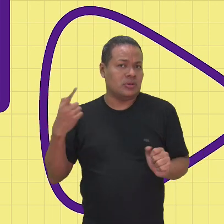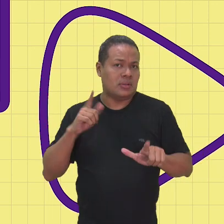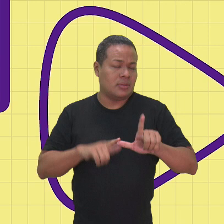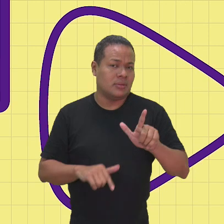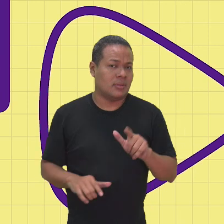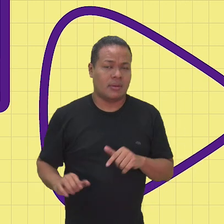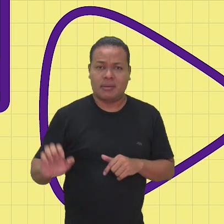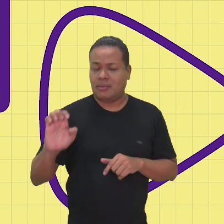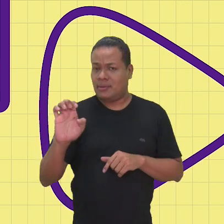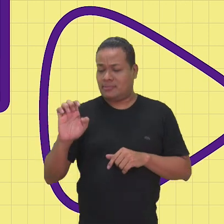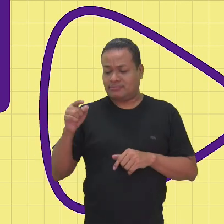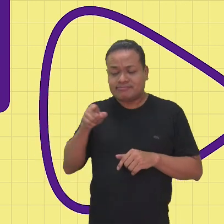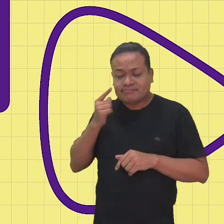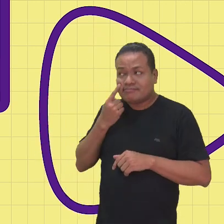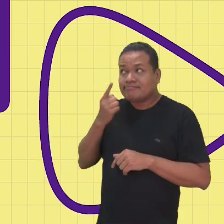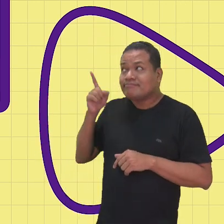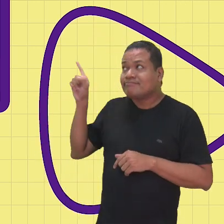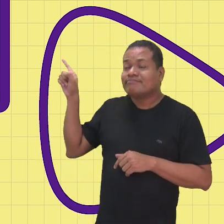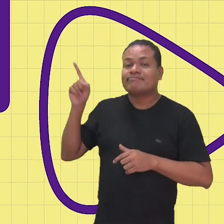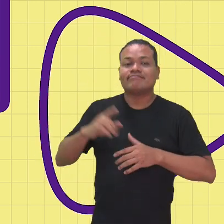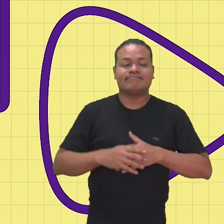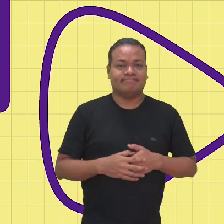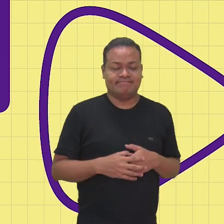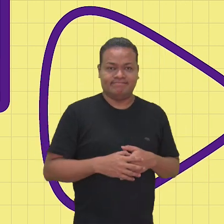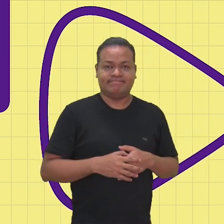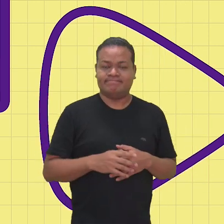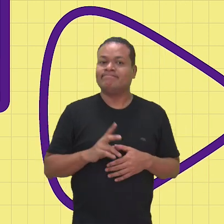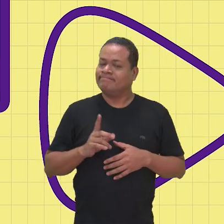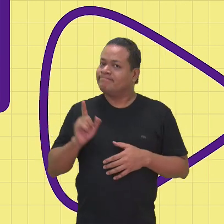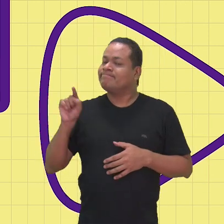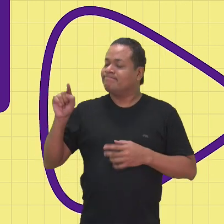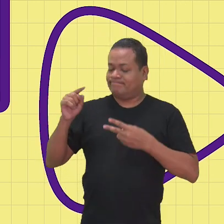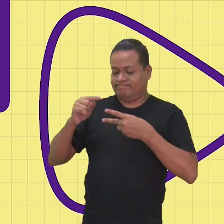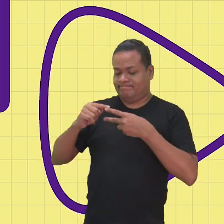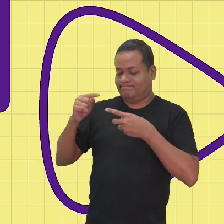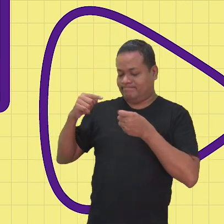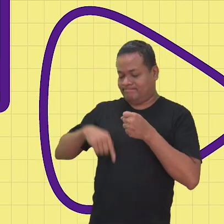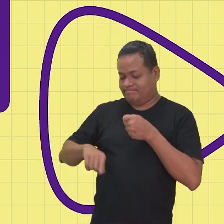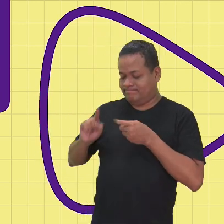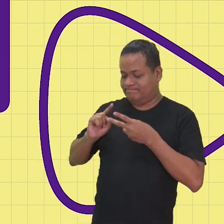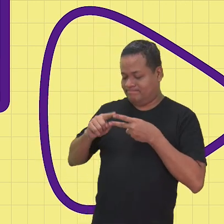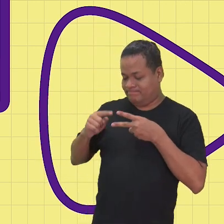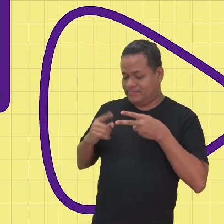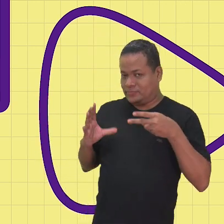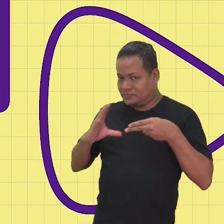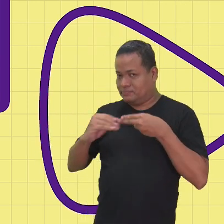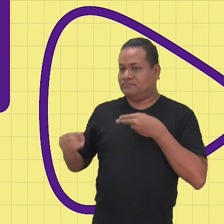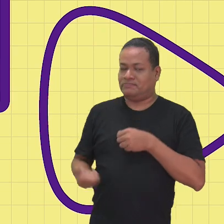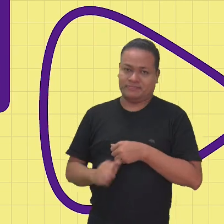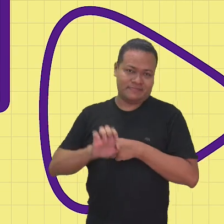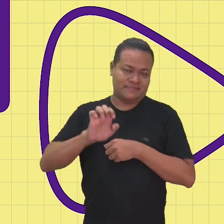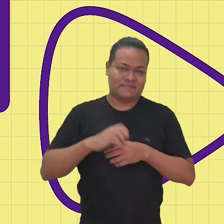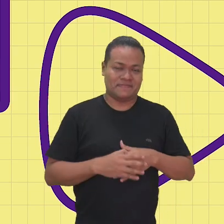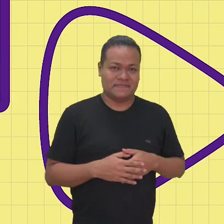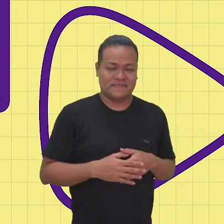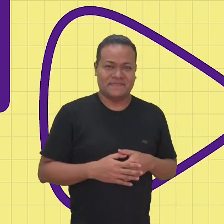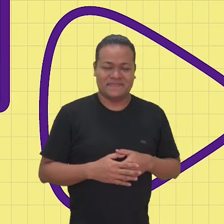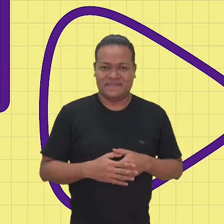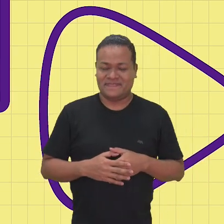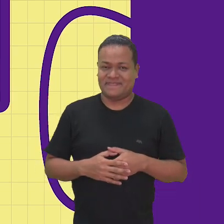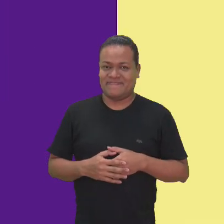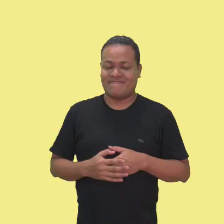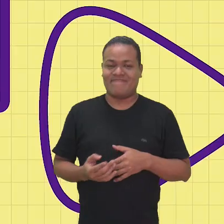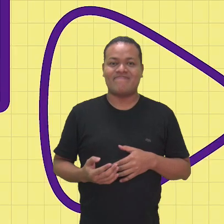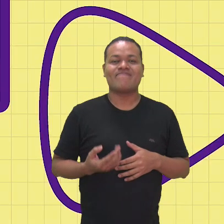letra E, sulfato de alumínio, que vai gerar o hidróxido, e hipoclorito de sódio. Beleza, pessoal? vamos para a nossa